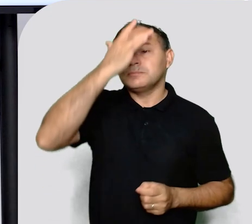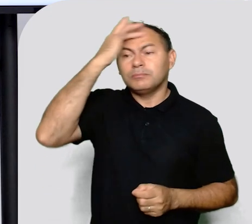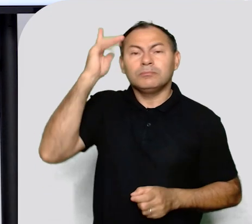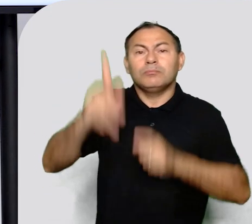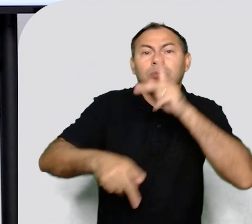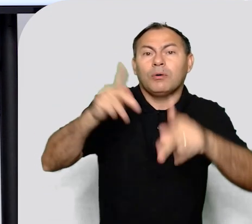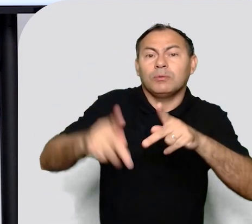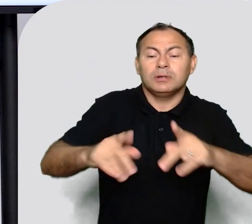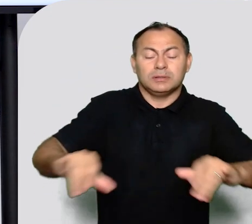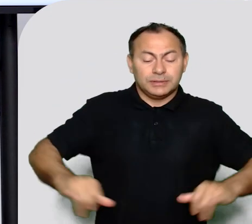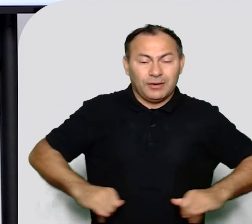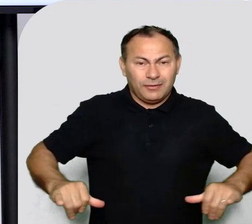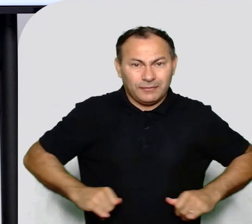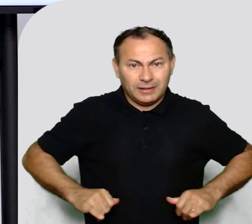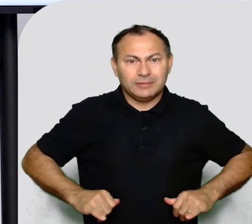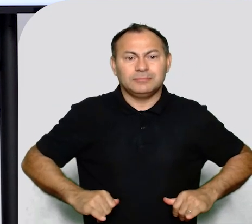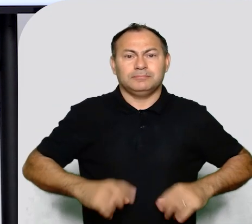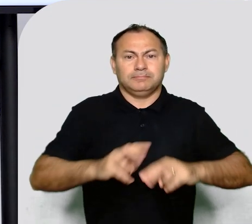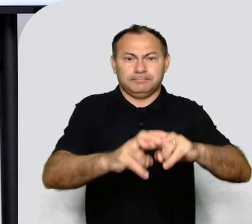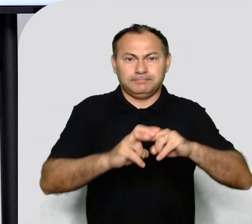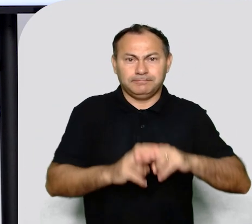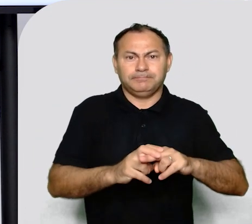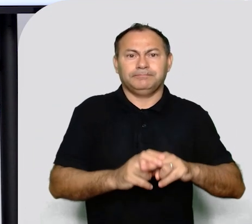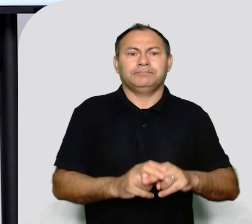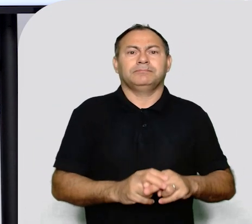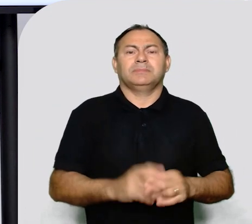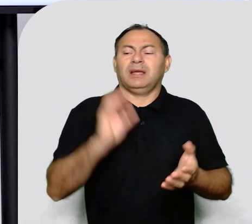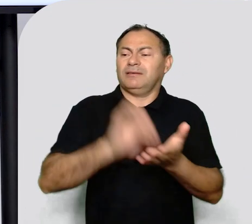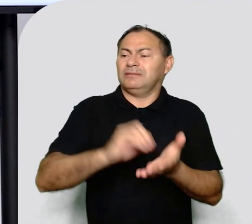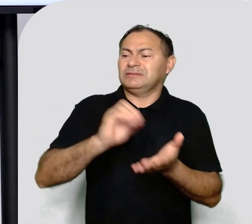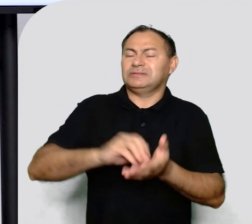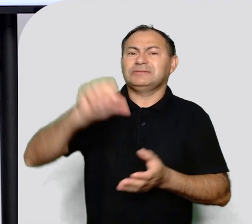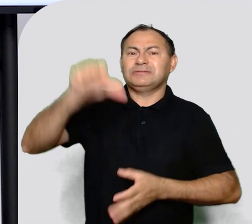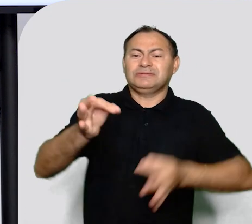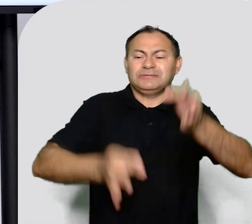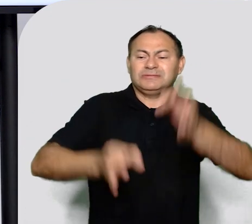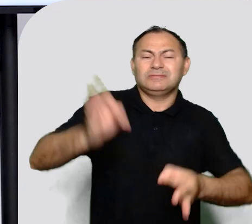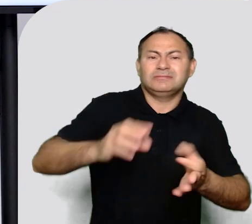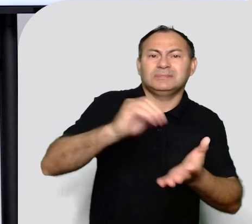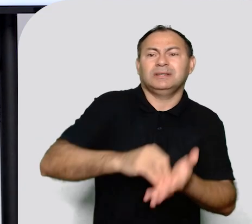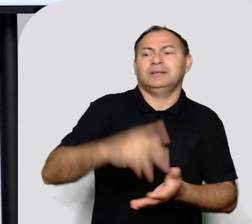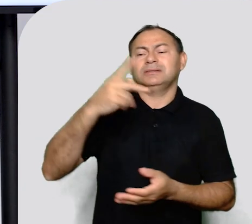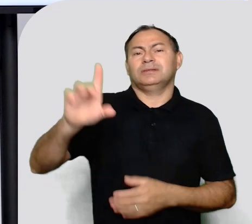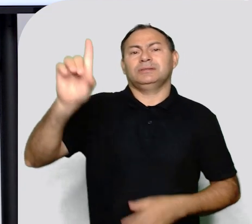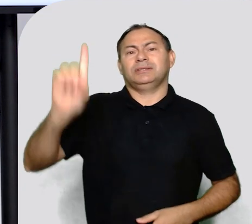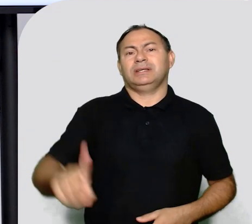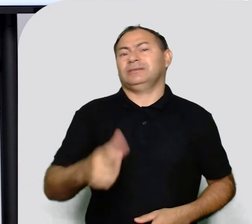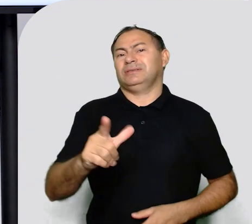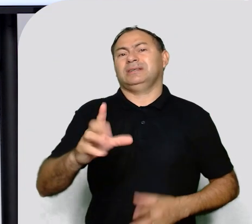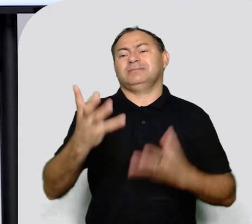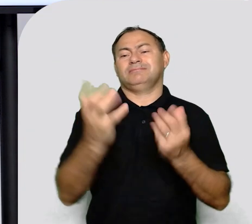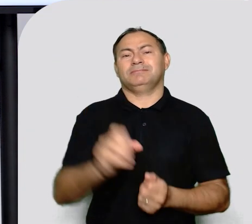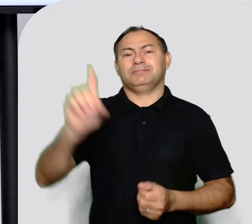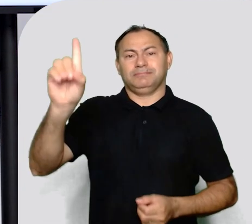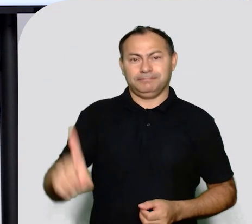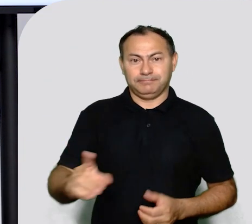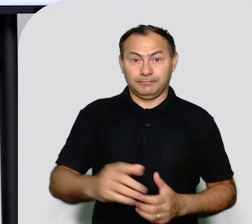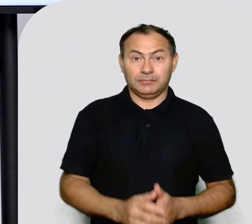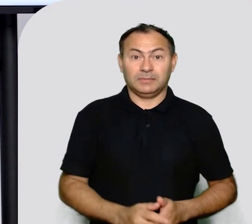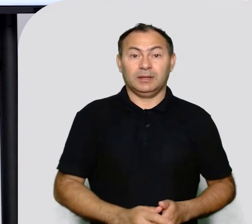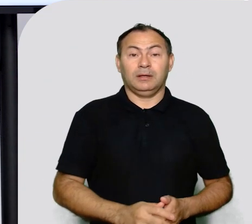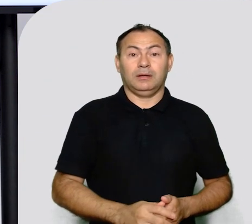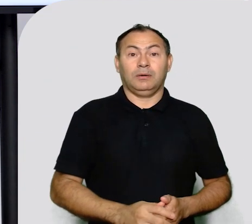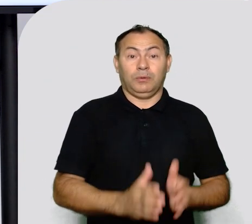aqueles povos que sofrem devido às injustas limitações de seus direitos.